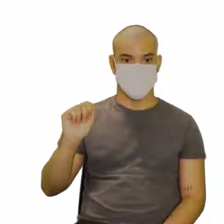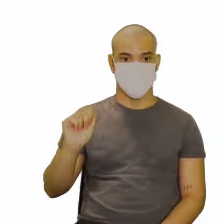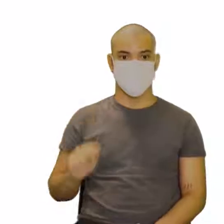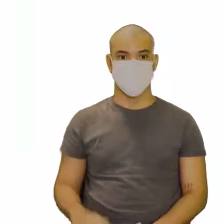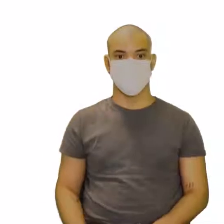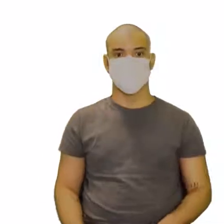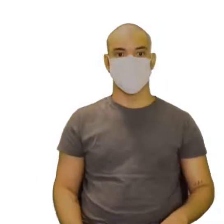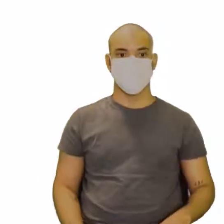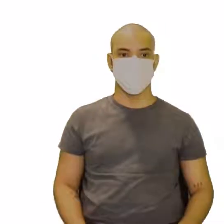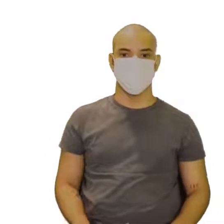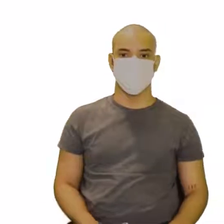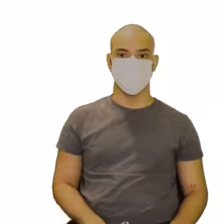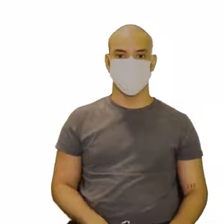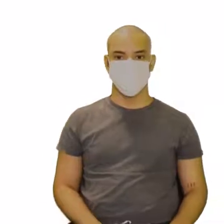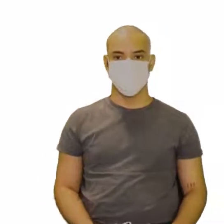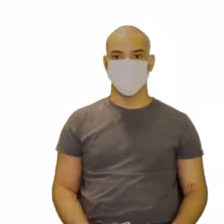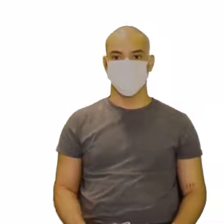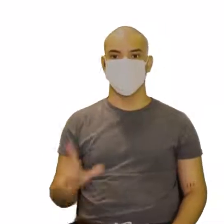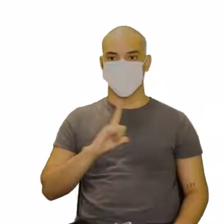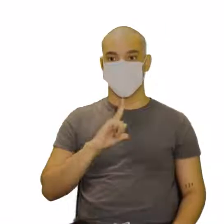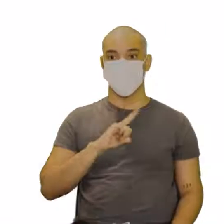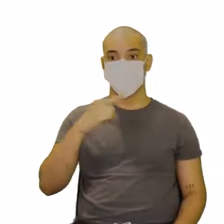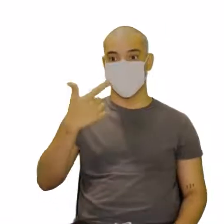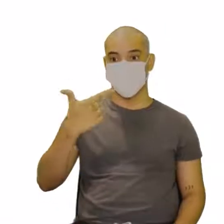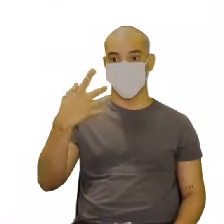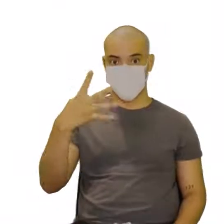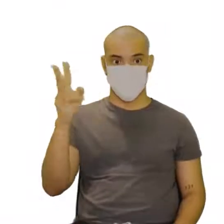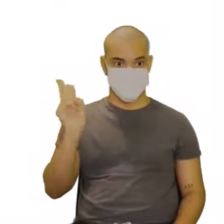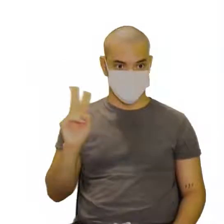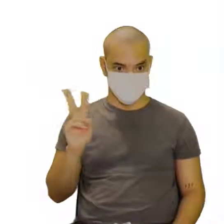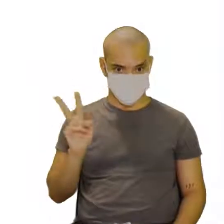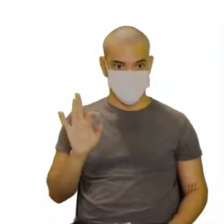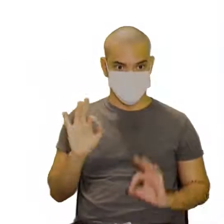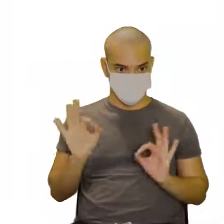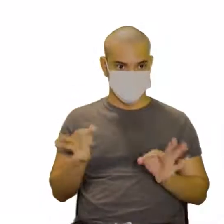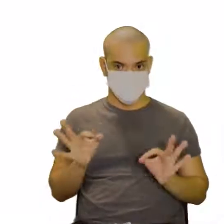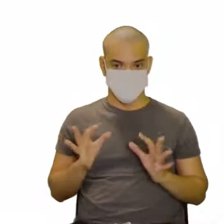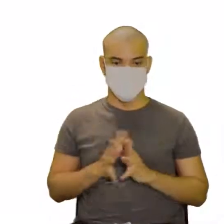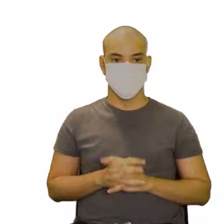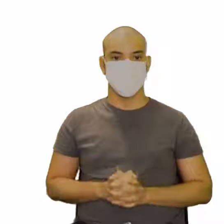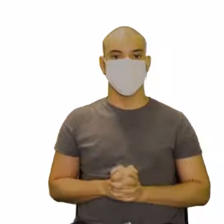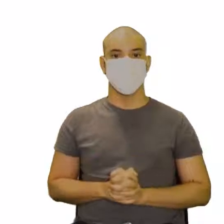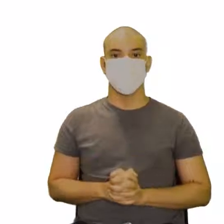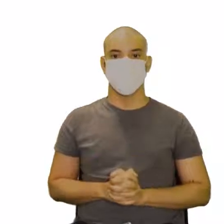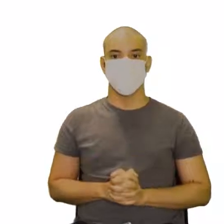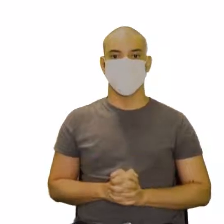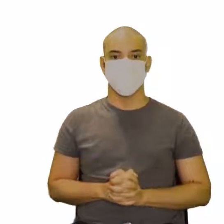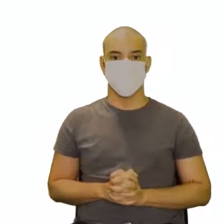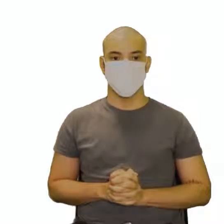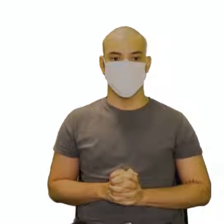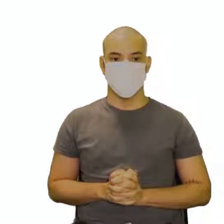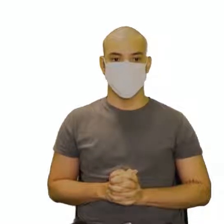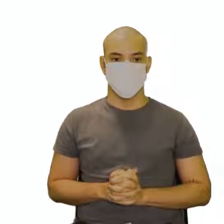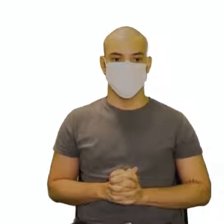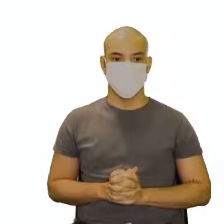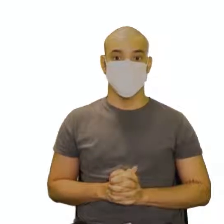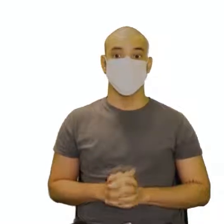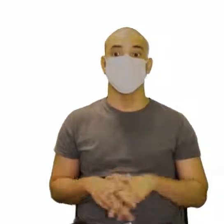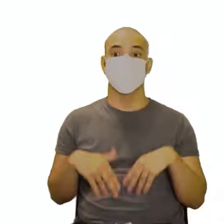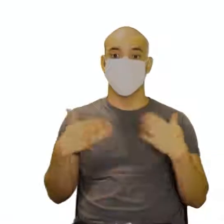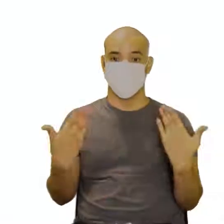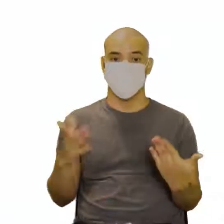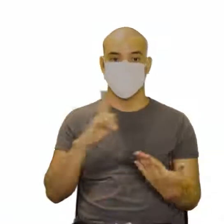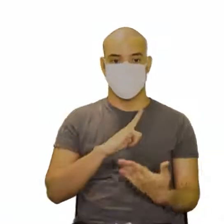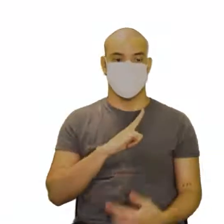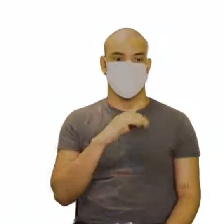vamos ver aqui, é de 24, ok? Eu coloquei aqui, mas do capacitor A é 24. Sendo aqui